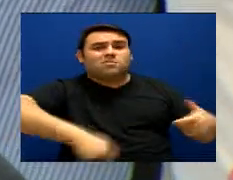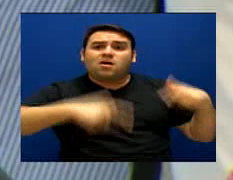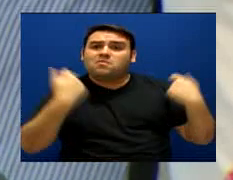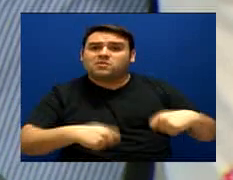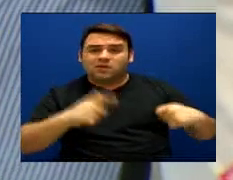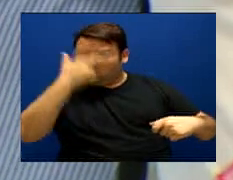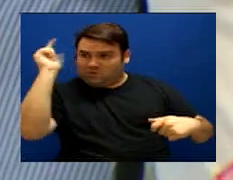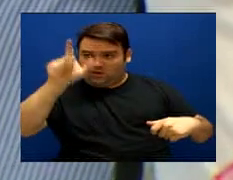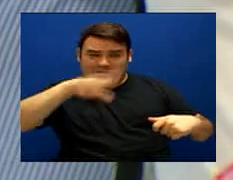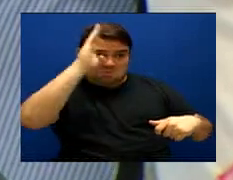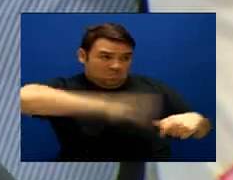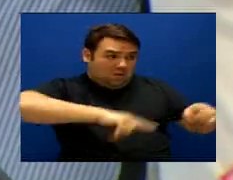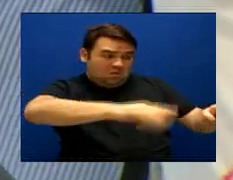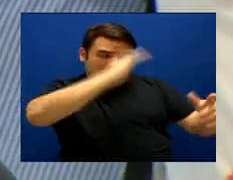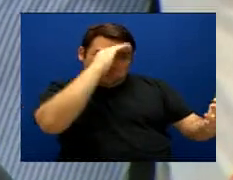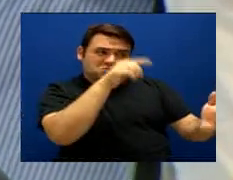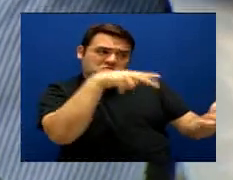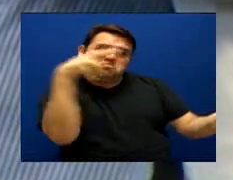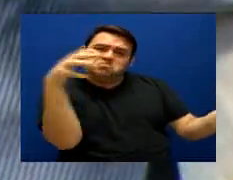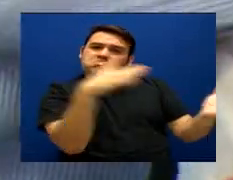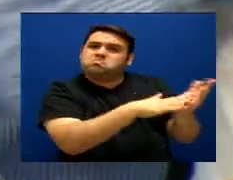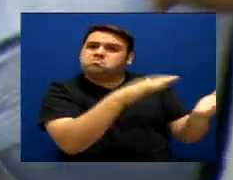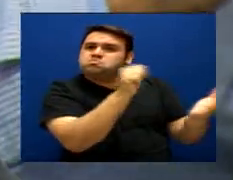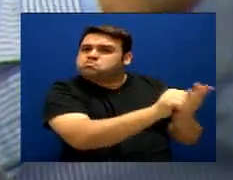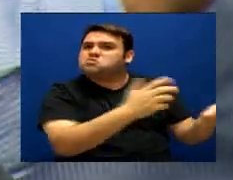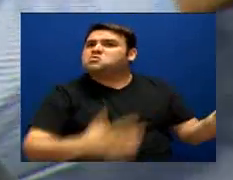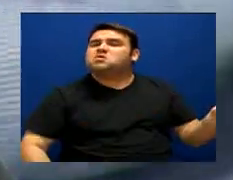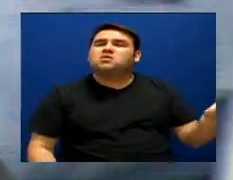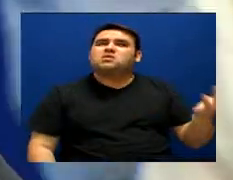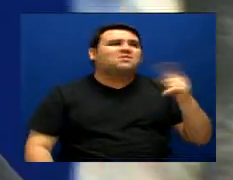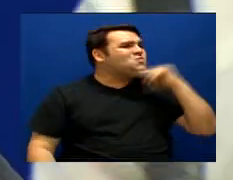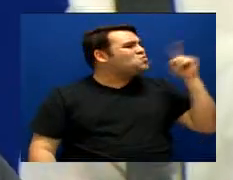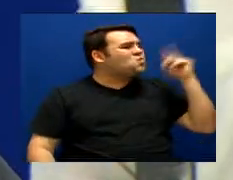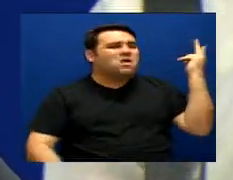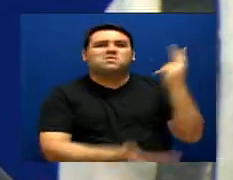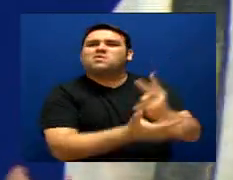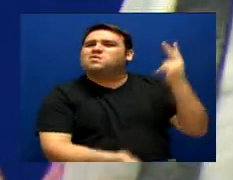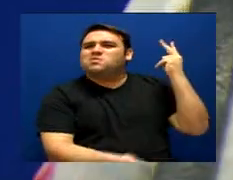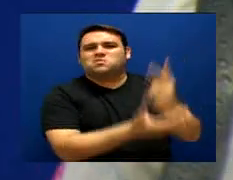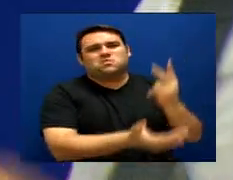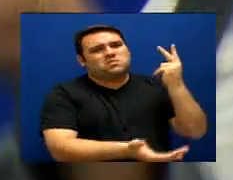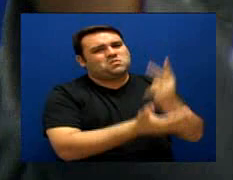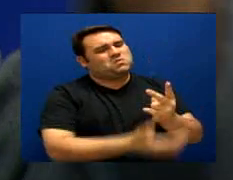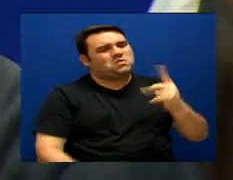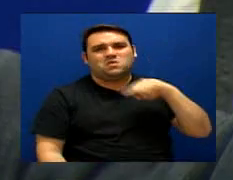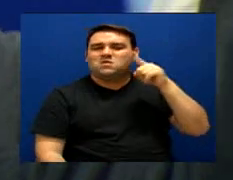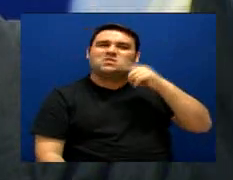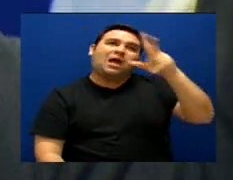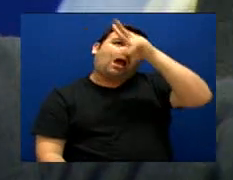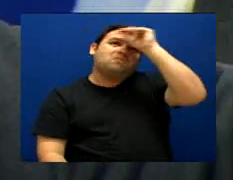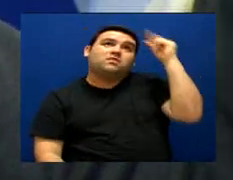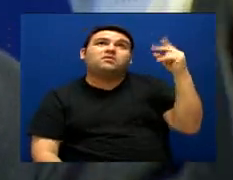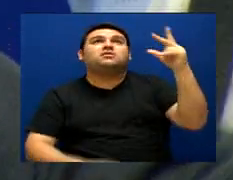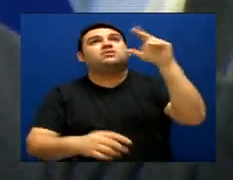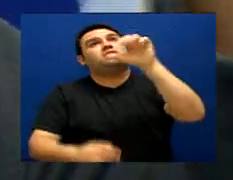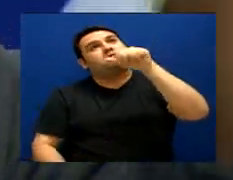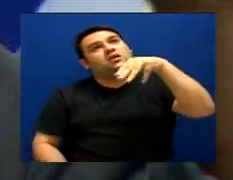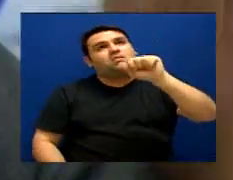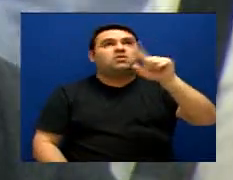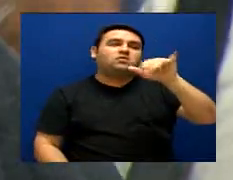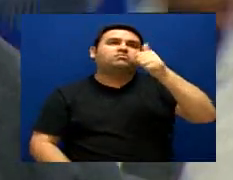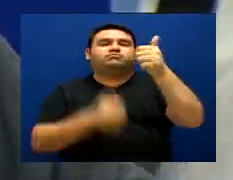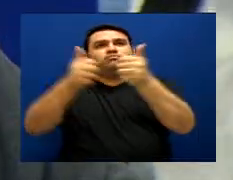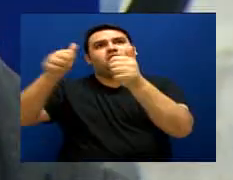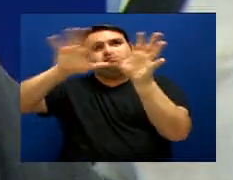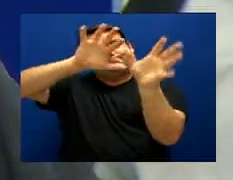mau tutor cumpra alguma penalidade. Não dá mais para ficar, ok, poder público, SEMA, zoonose,